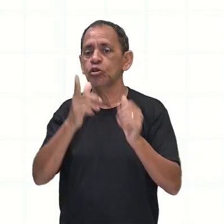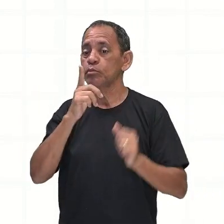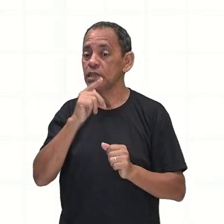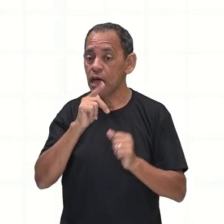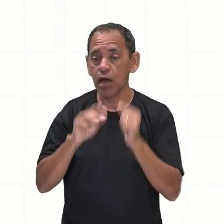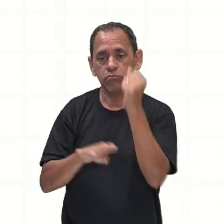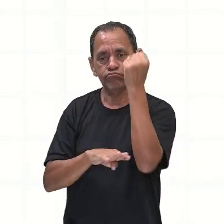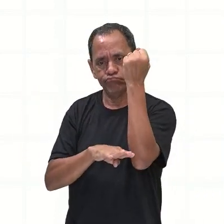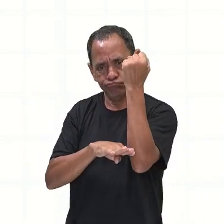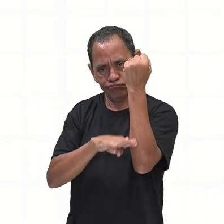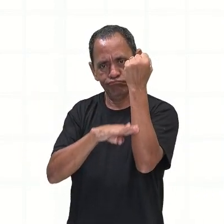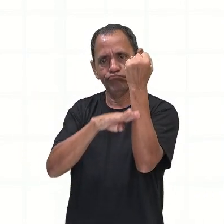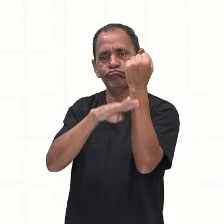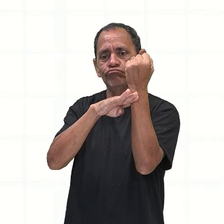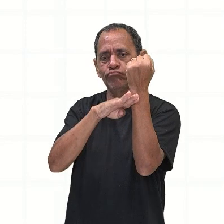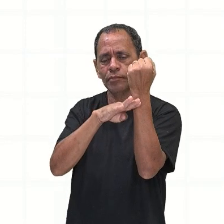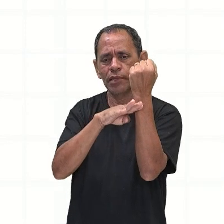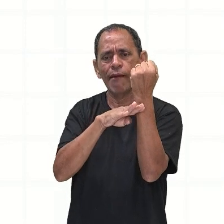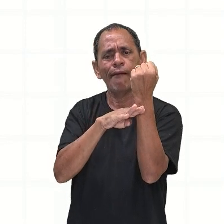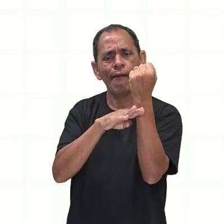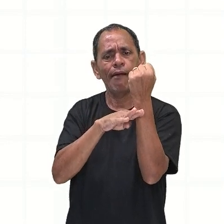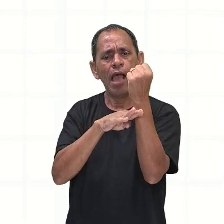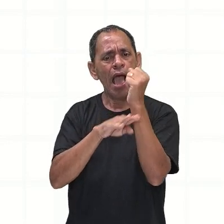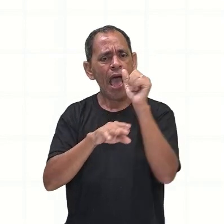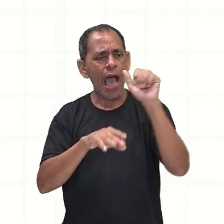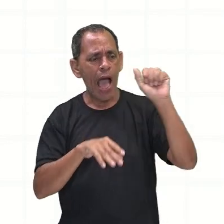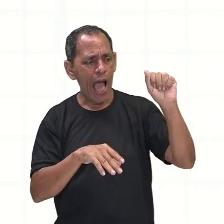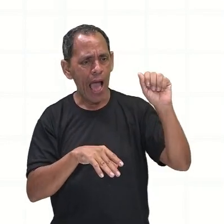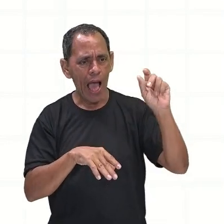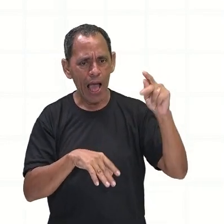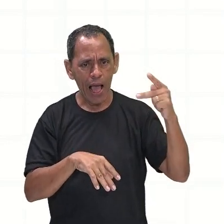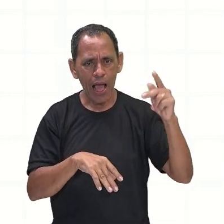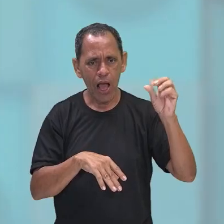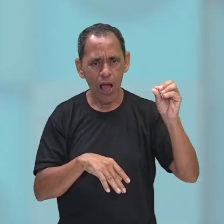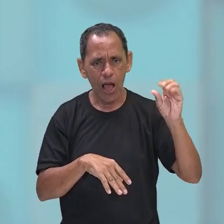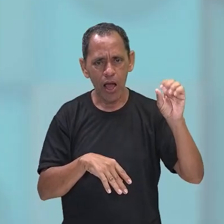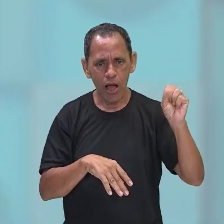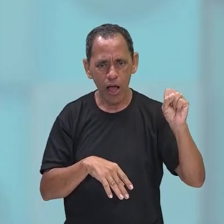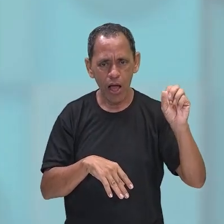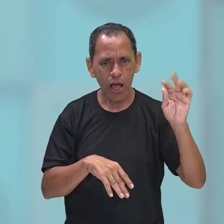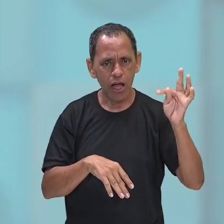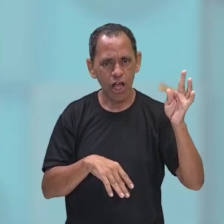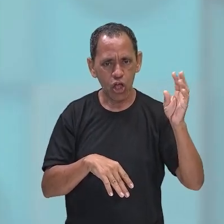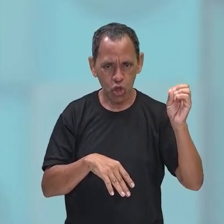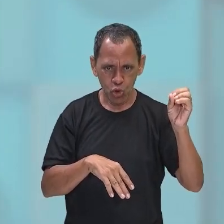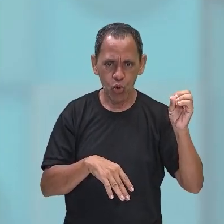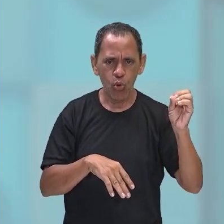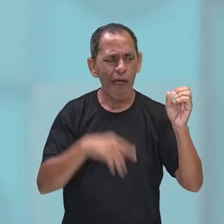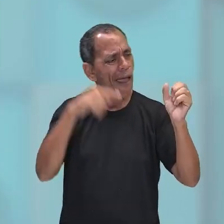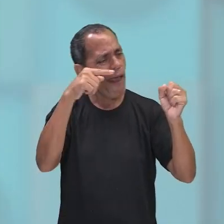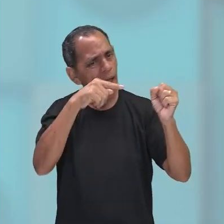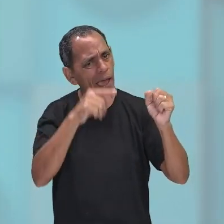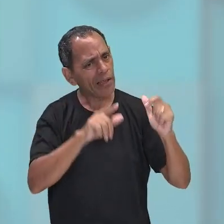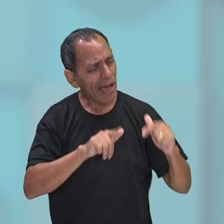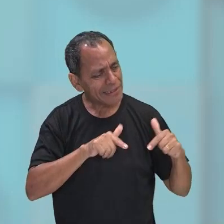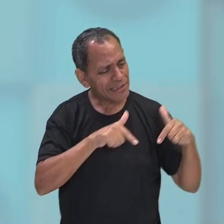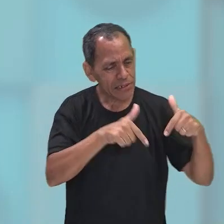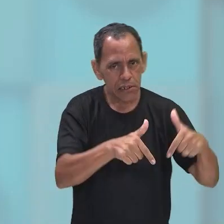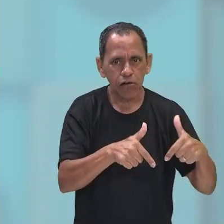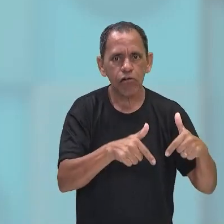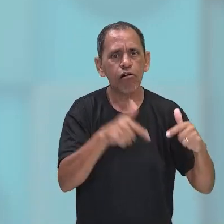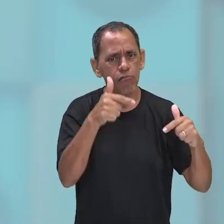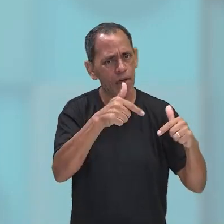aposto, certo? Trazer uma informação a mais, também recapitular ou resumir também. Nós vamos ter um